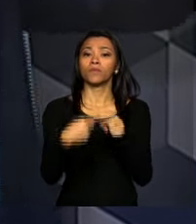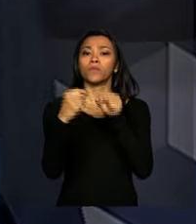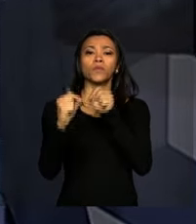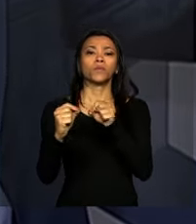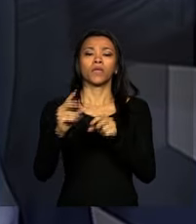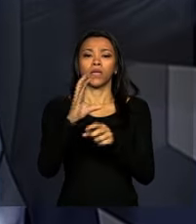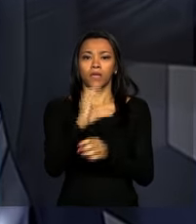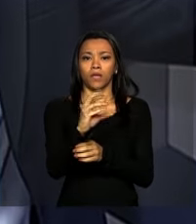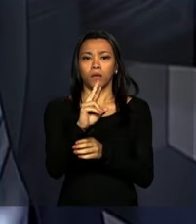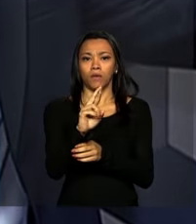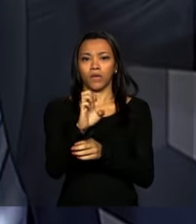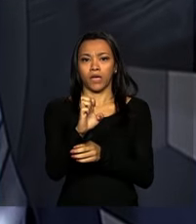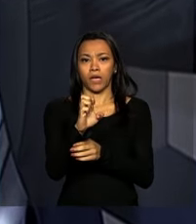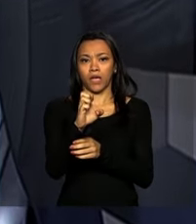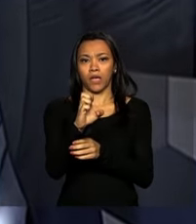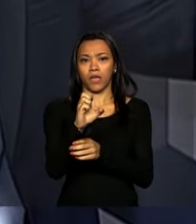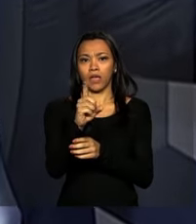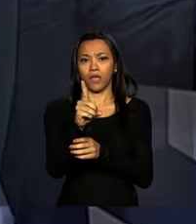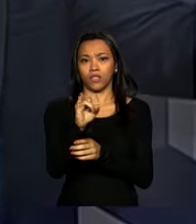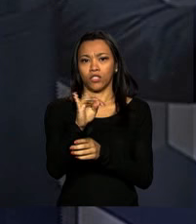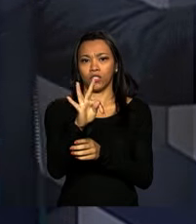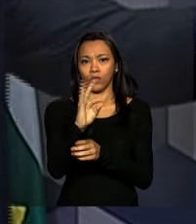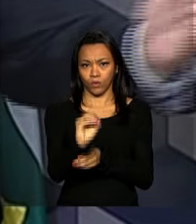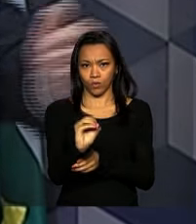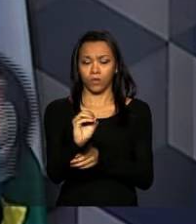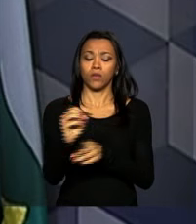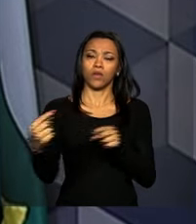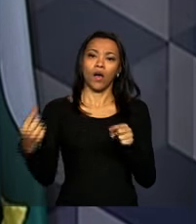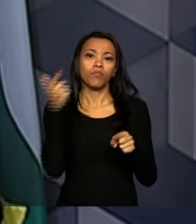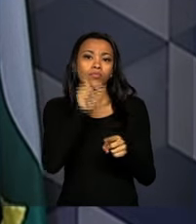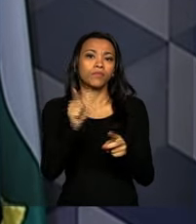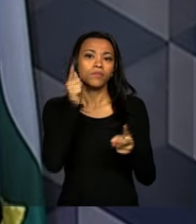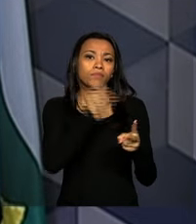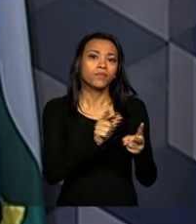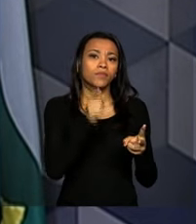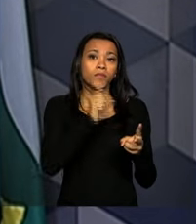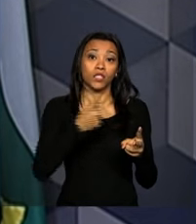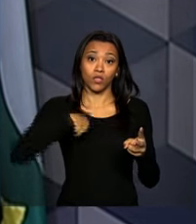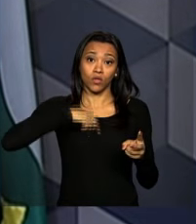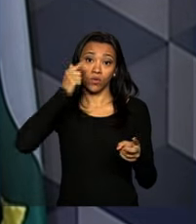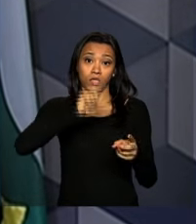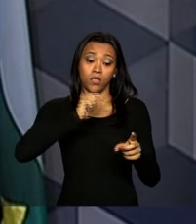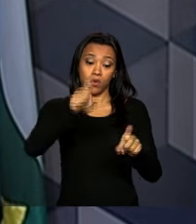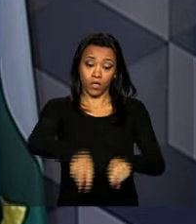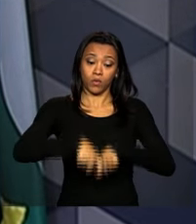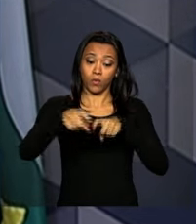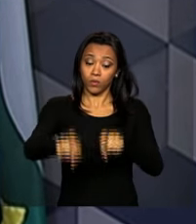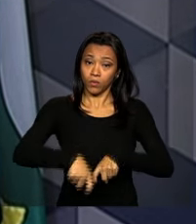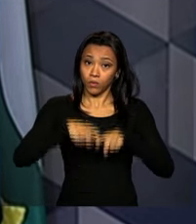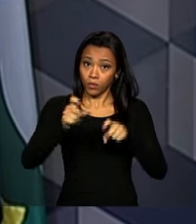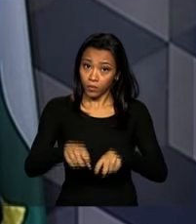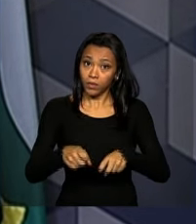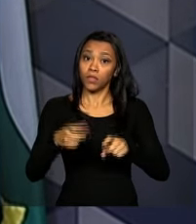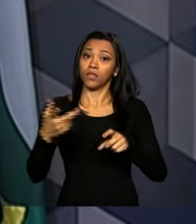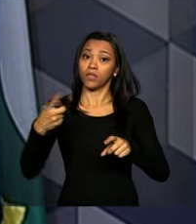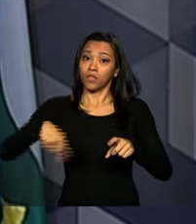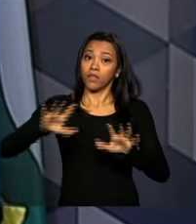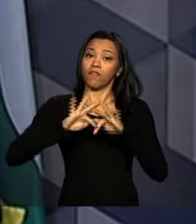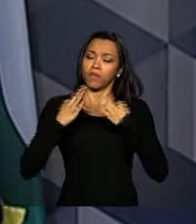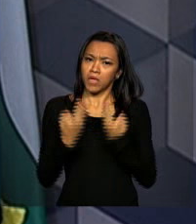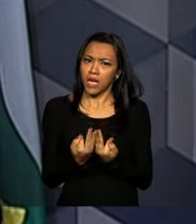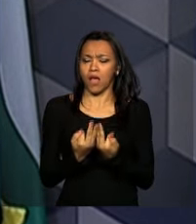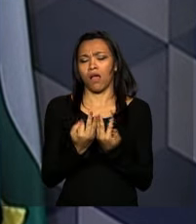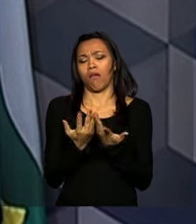essa tecnologia até o campo, e a gente conseguiu uma agricultura de agricultor familiar, médio e